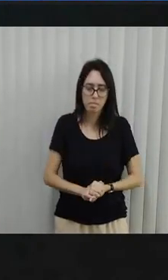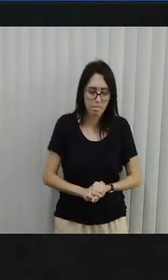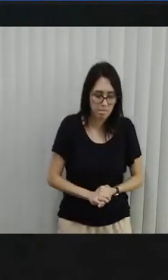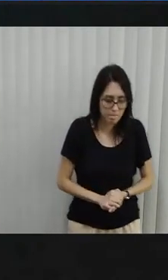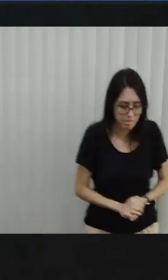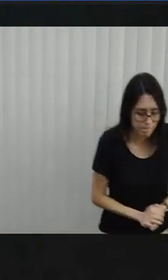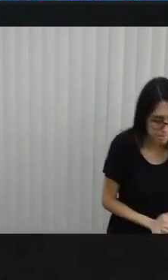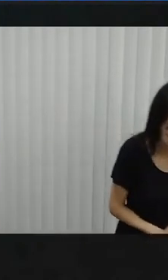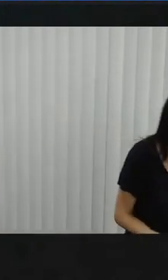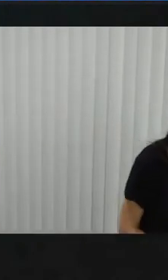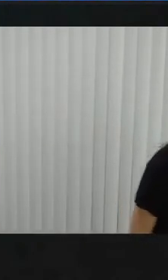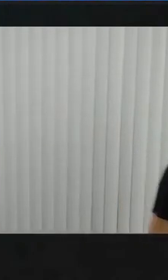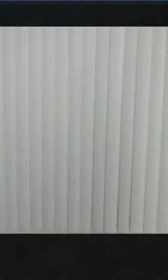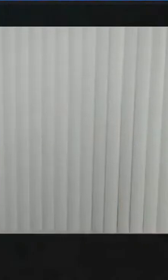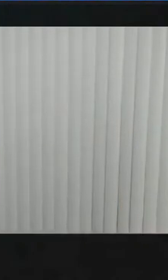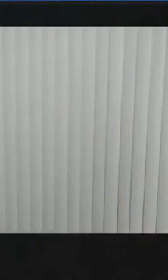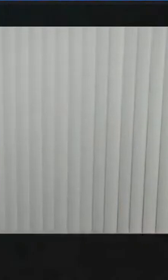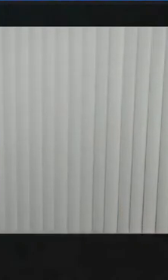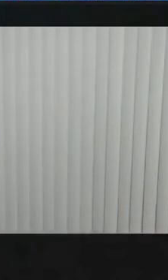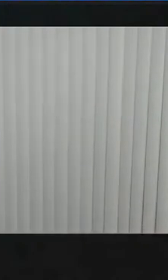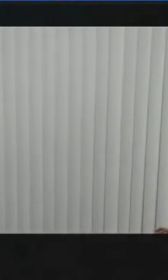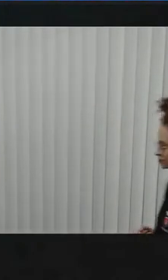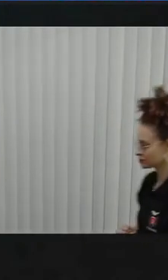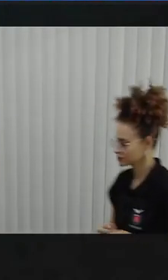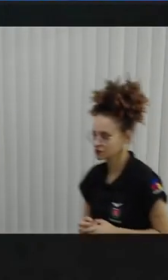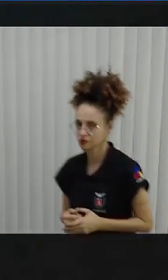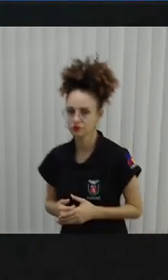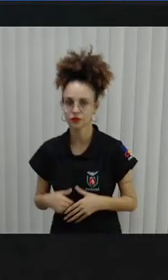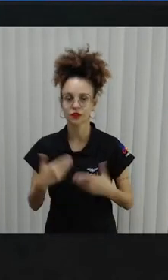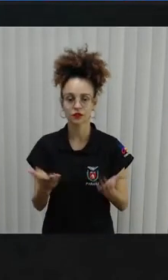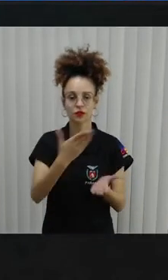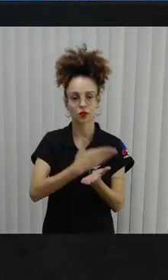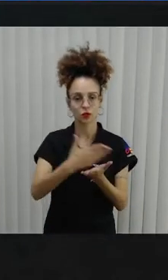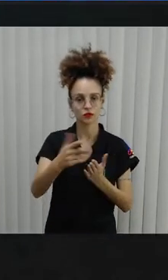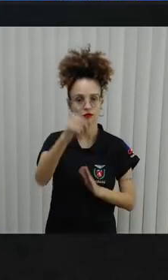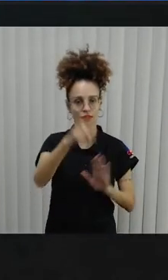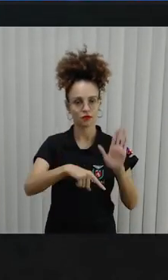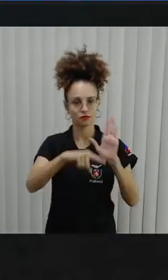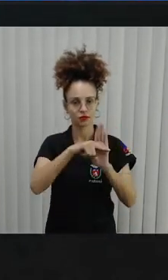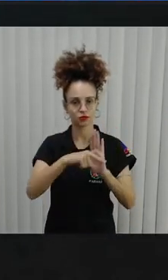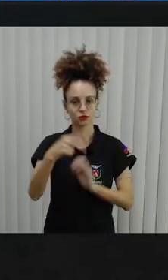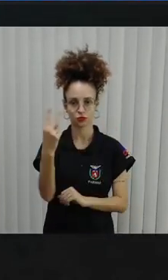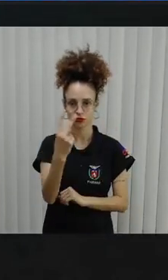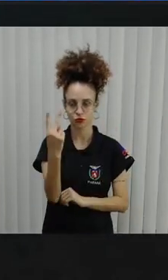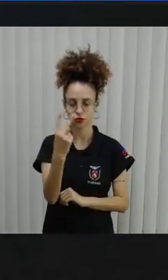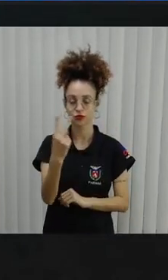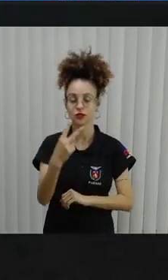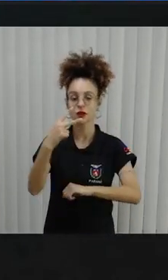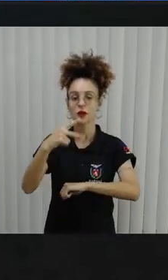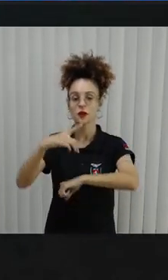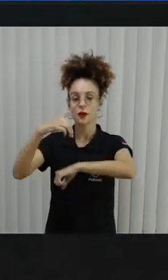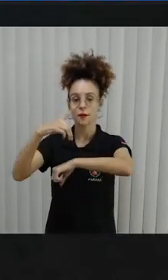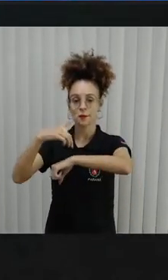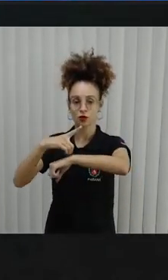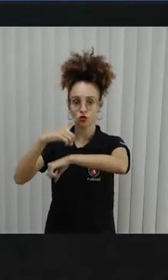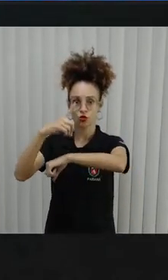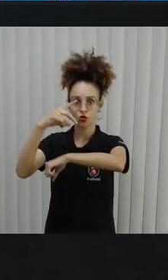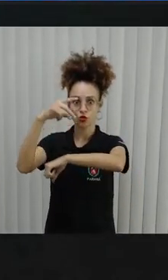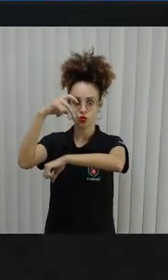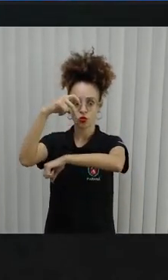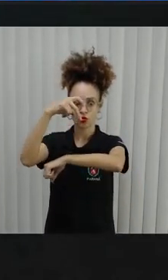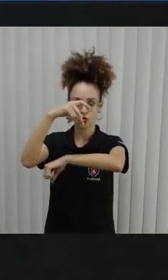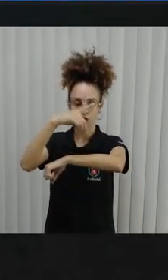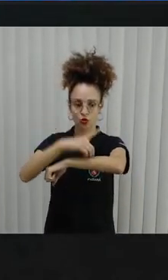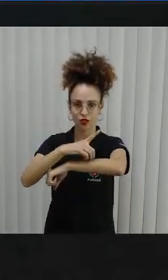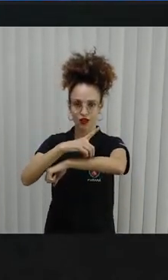nosso jogo começar, vou ter aqui a gravidade para menos 2. E tem um ponto importante. Quando a gente pula, sai do chão, a gente